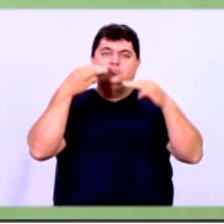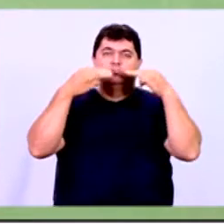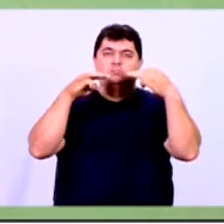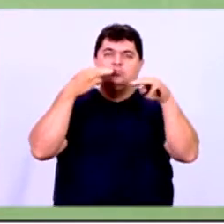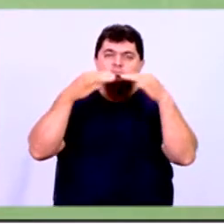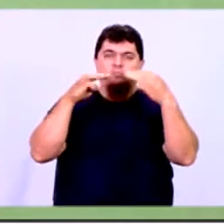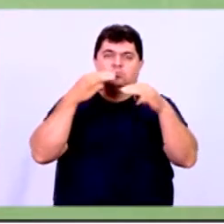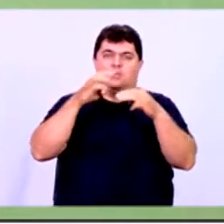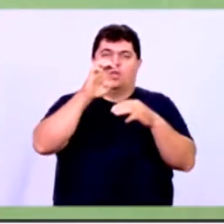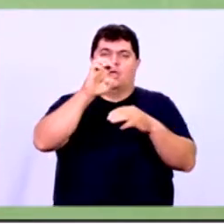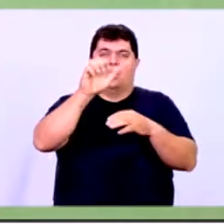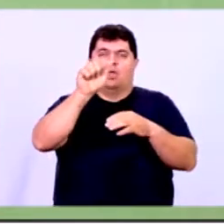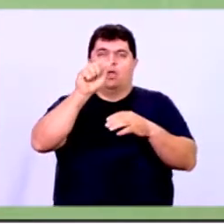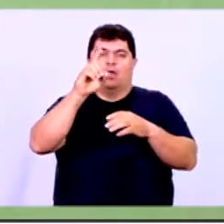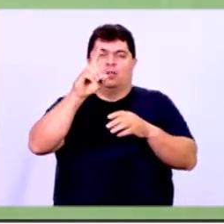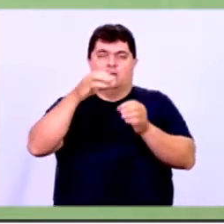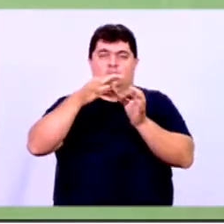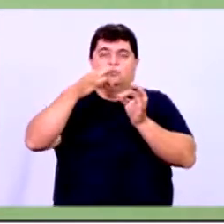metodologias de EAD,